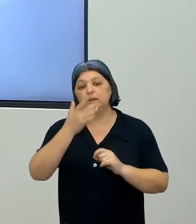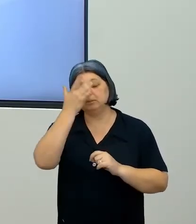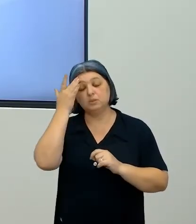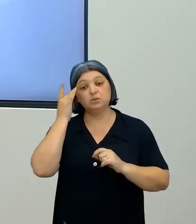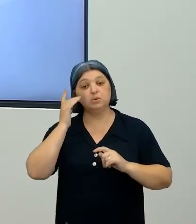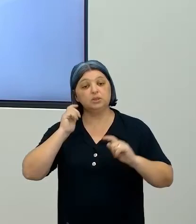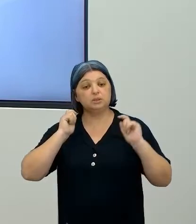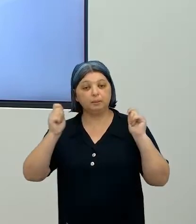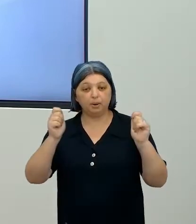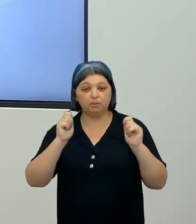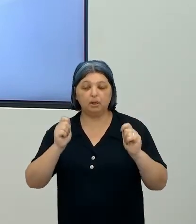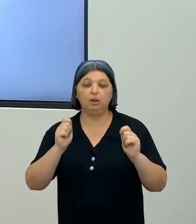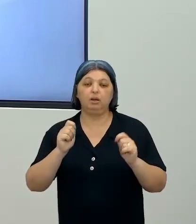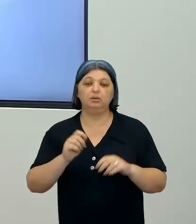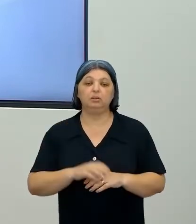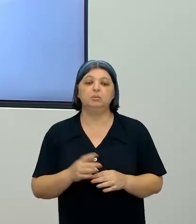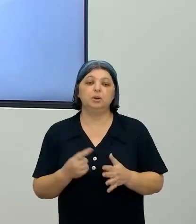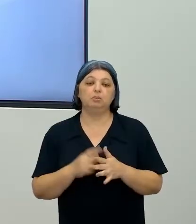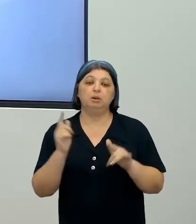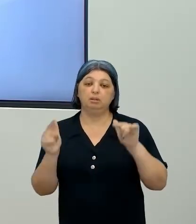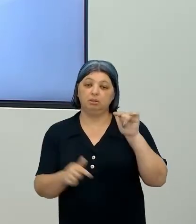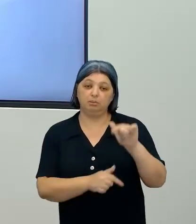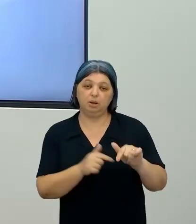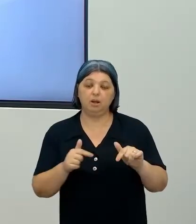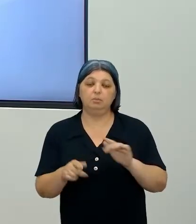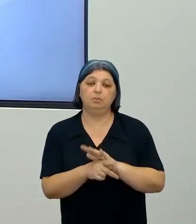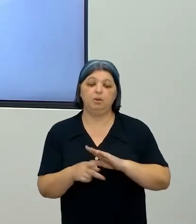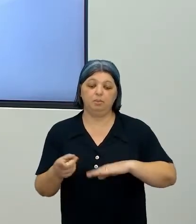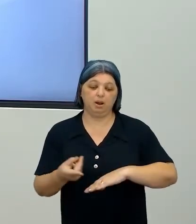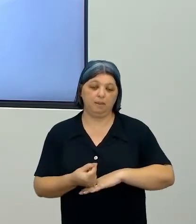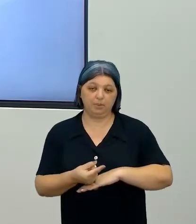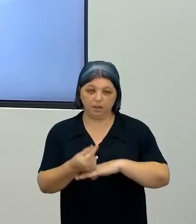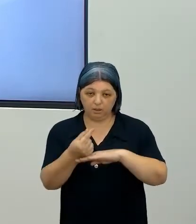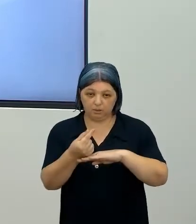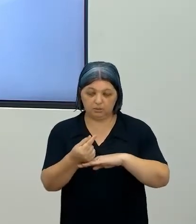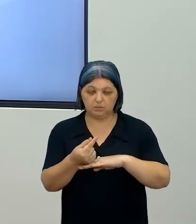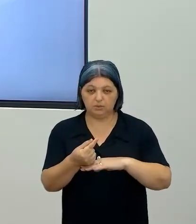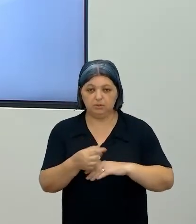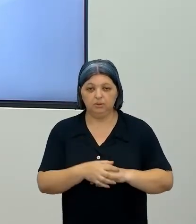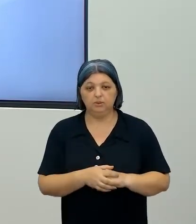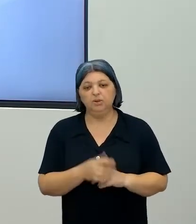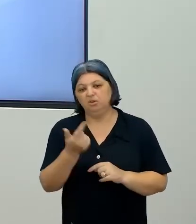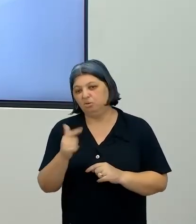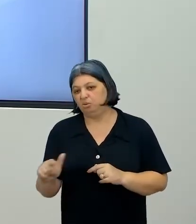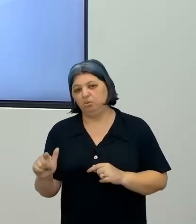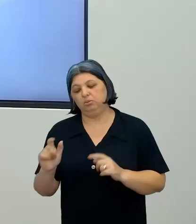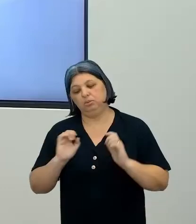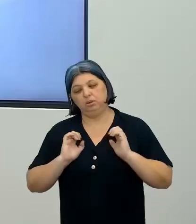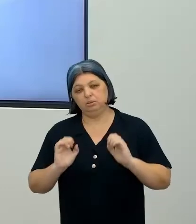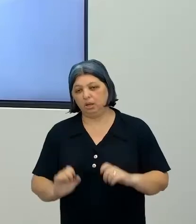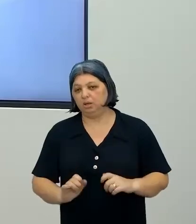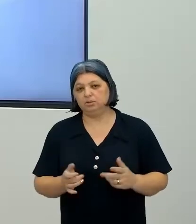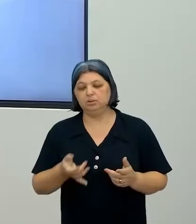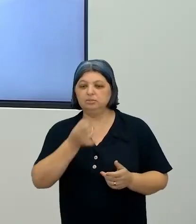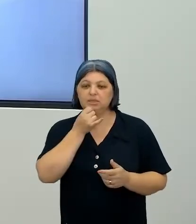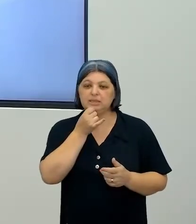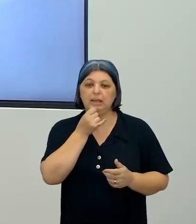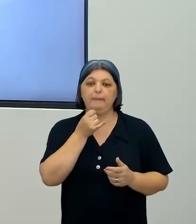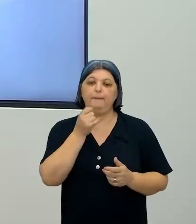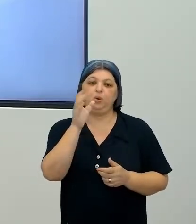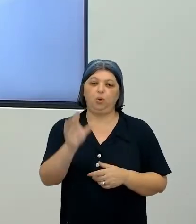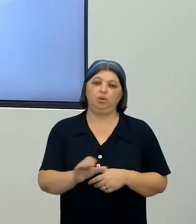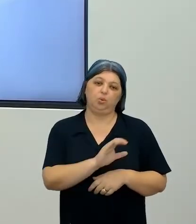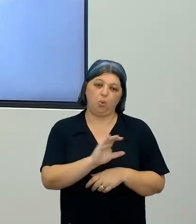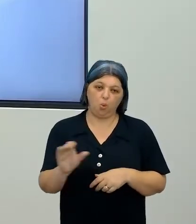tenha mais afinidade com o trabalho do capitalismo do que outras éticas, como por exemplo a dos católicos,